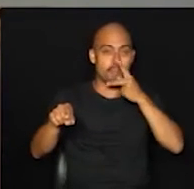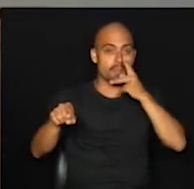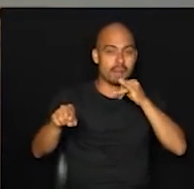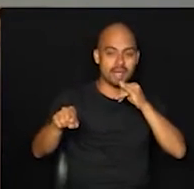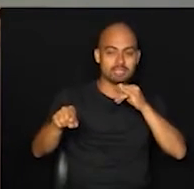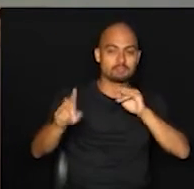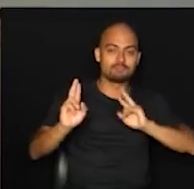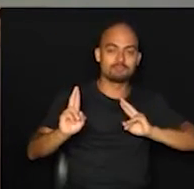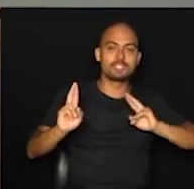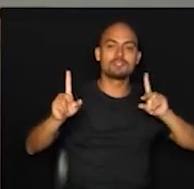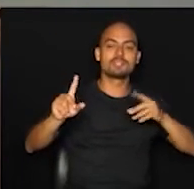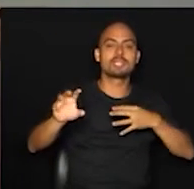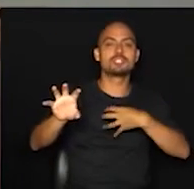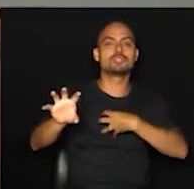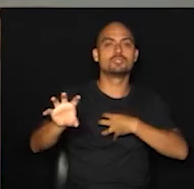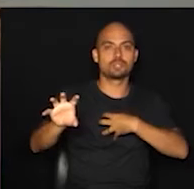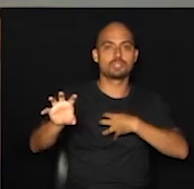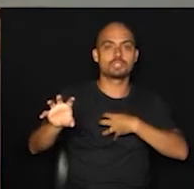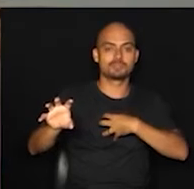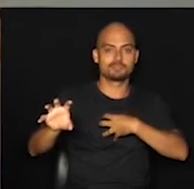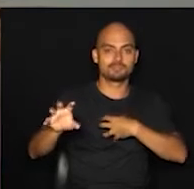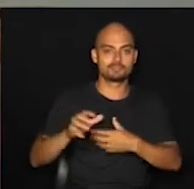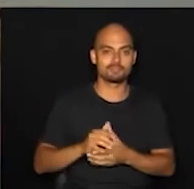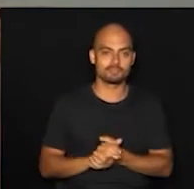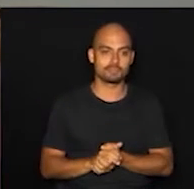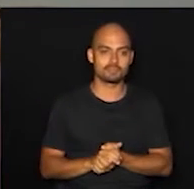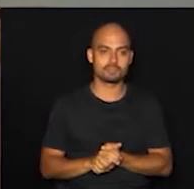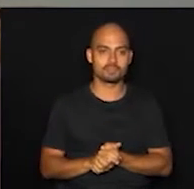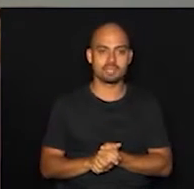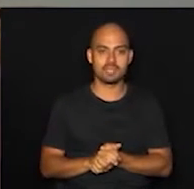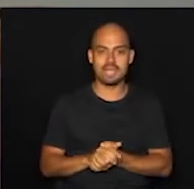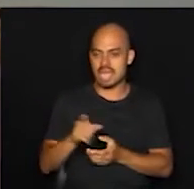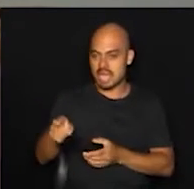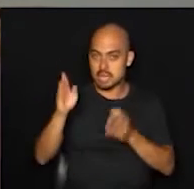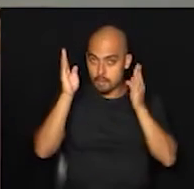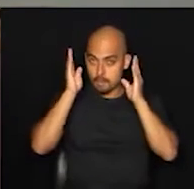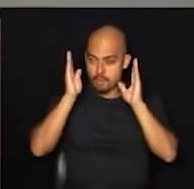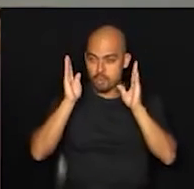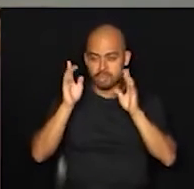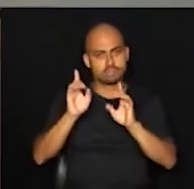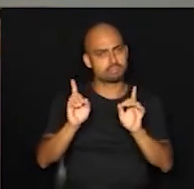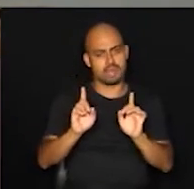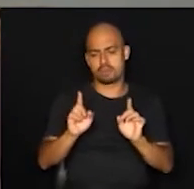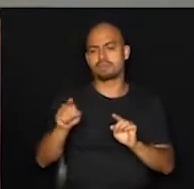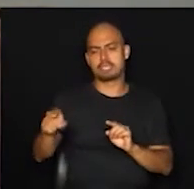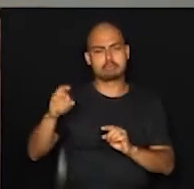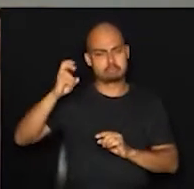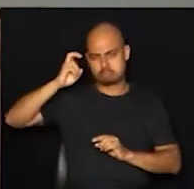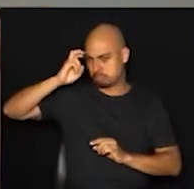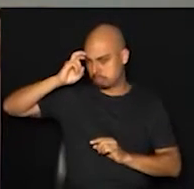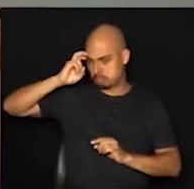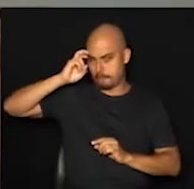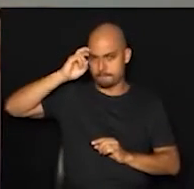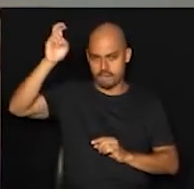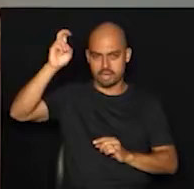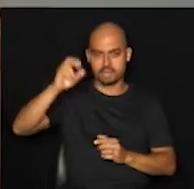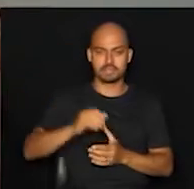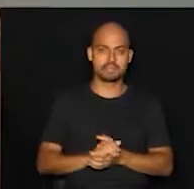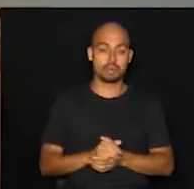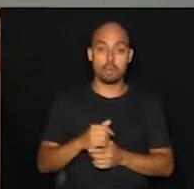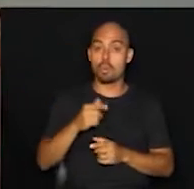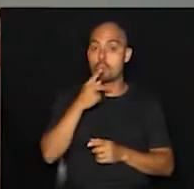sua subjetividade, ela diferia do pai. Não porque ela fosse burra, não, porque ela não tinha nada de burra, né? Também nem ela nem o